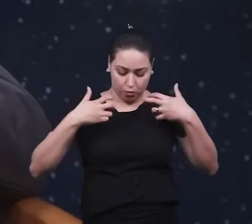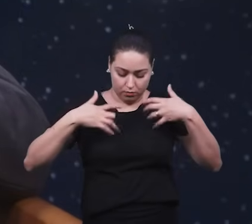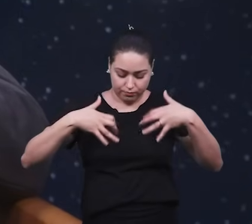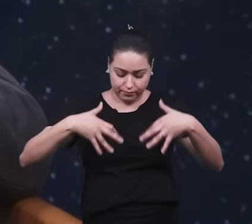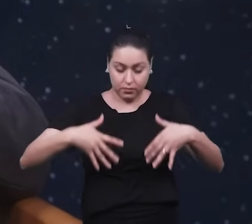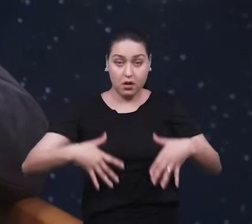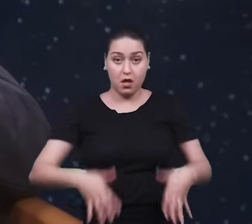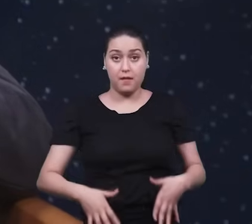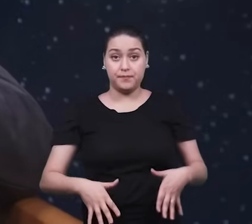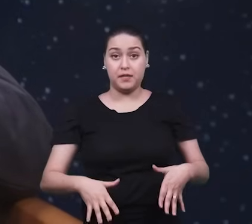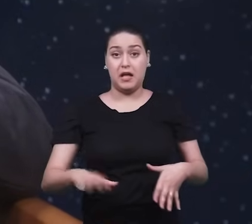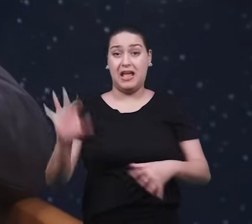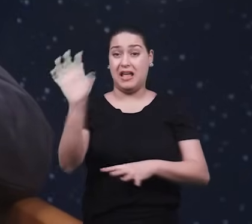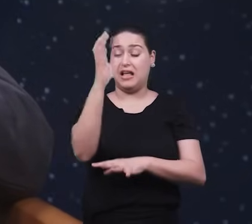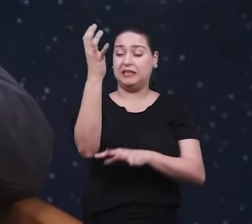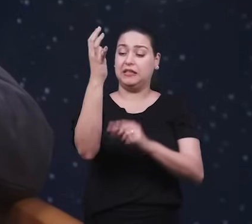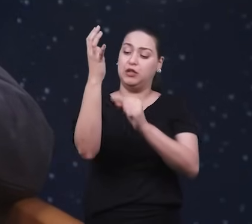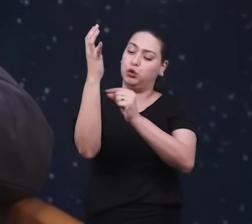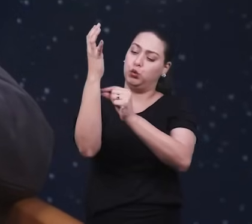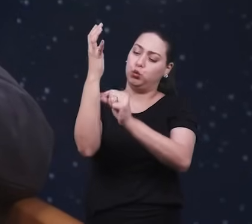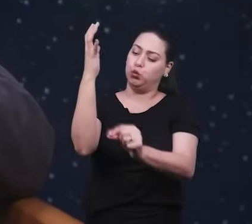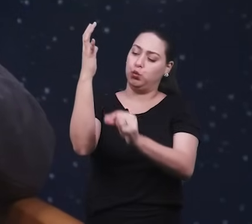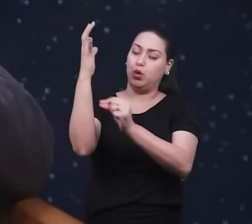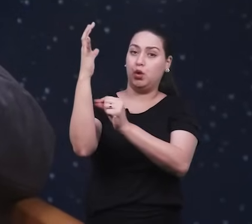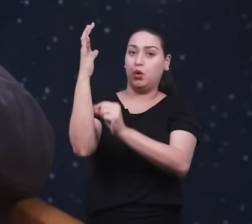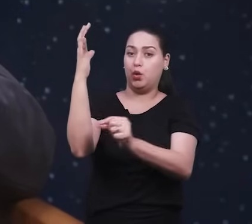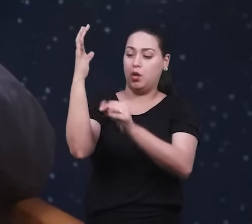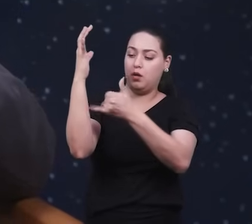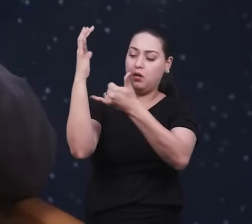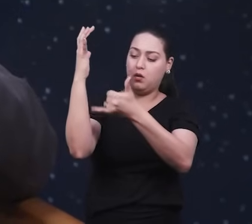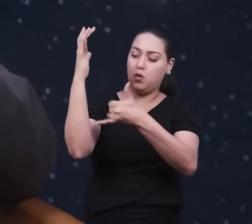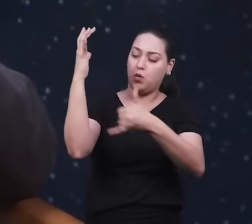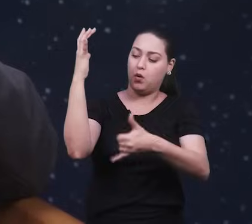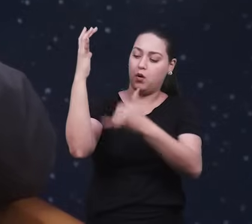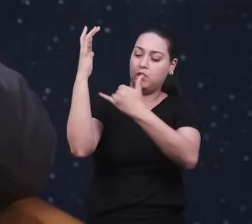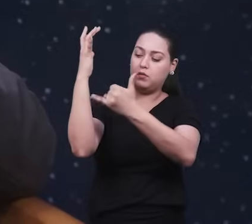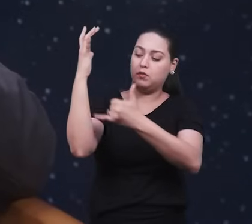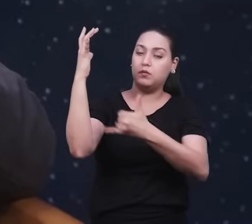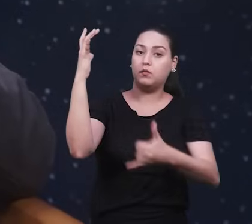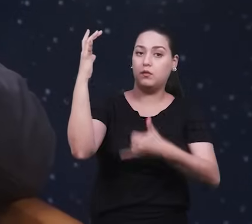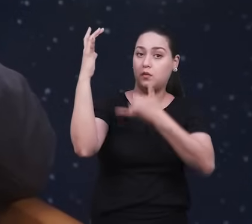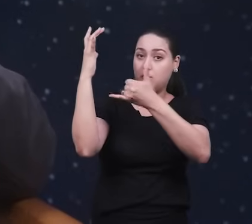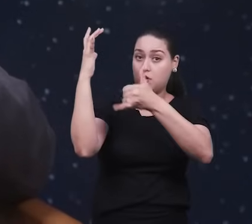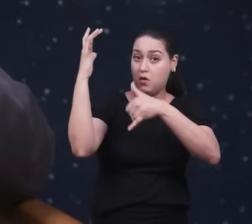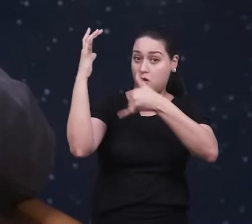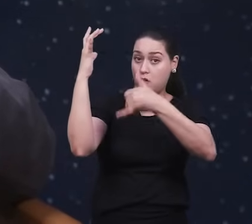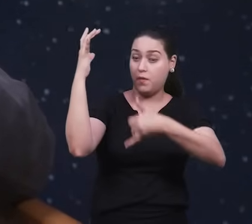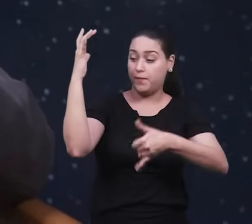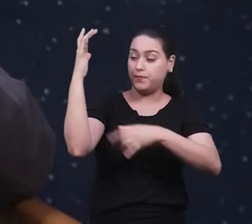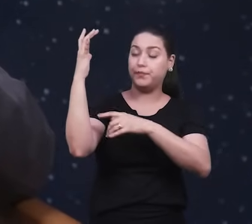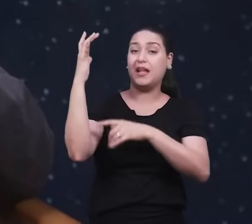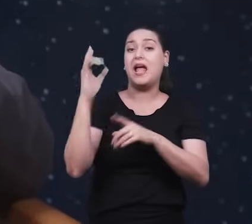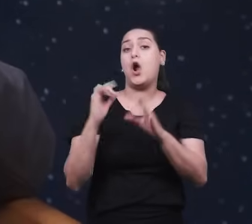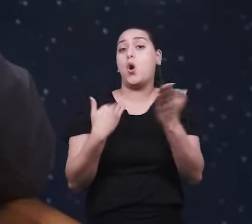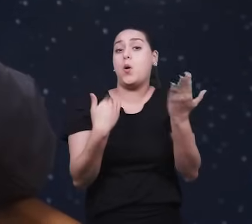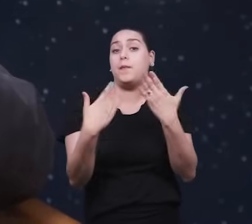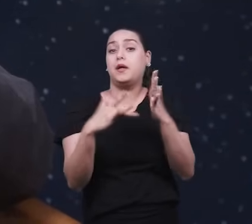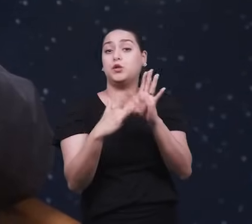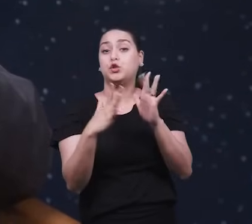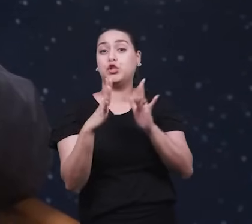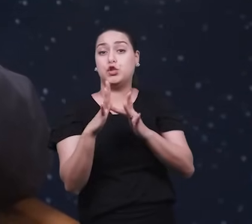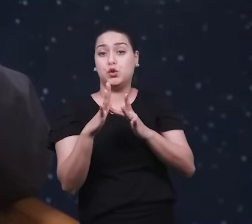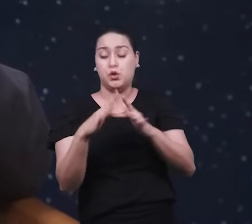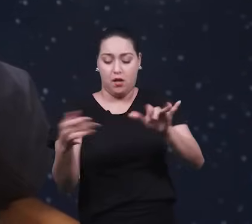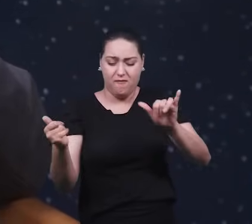ferir a árvore. Então Jesus claramente foi ferido para nos oferecer, através do seu sofrimento, um